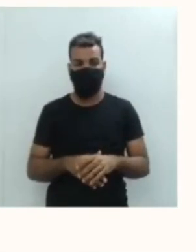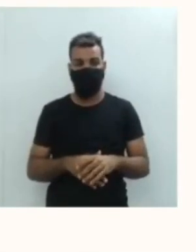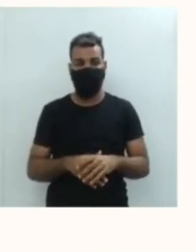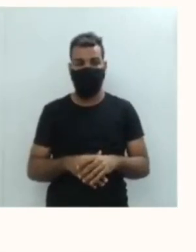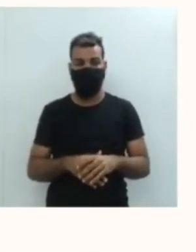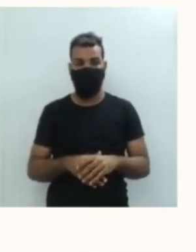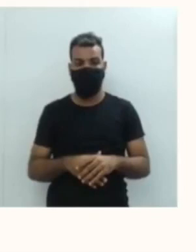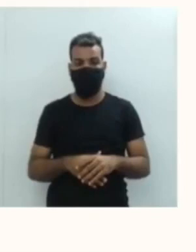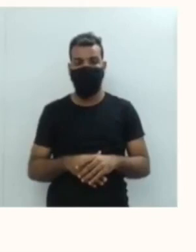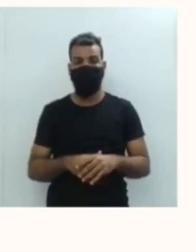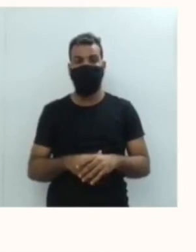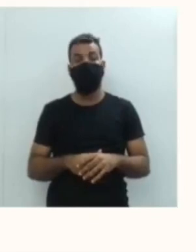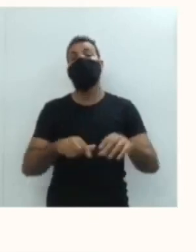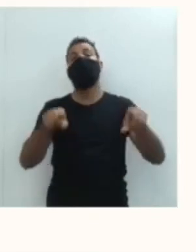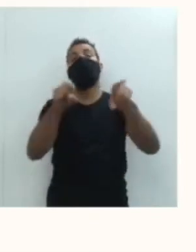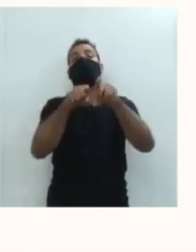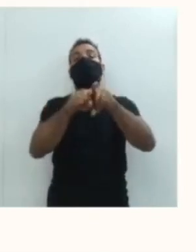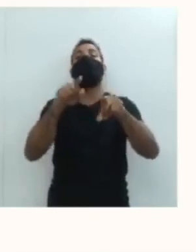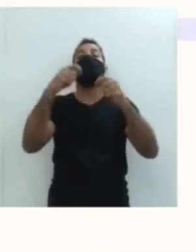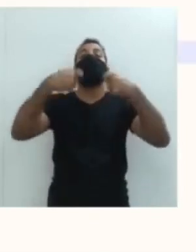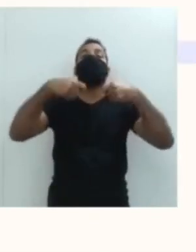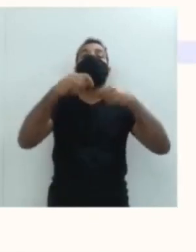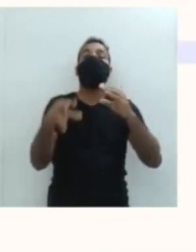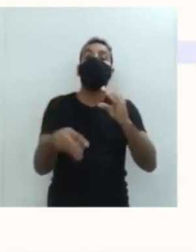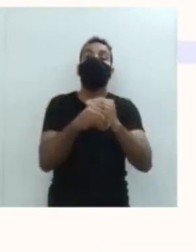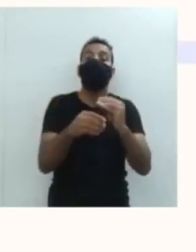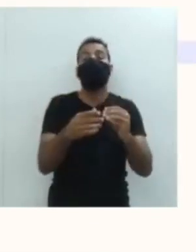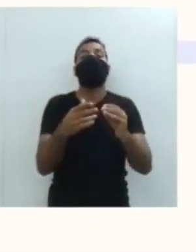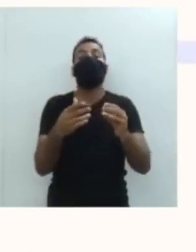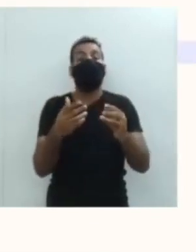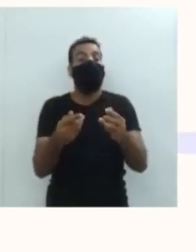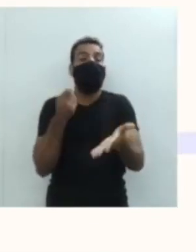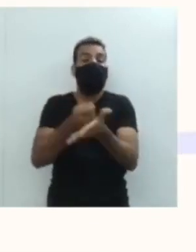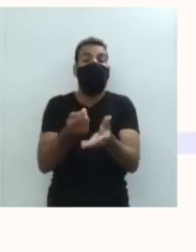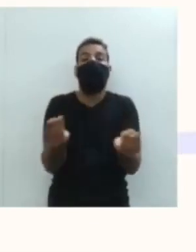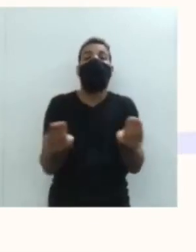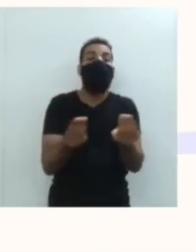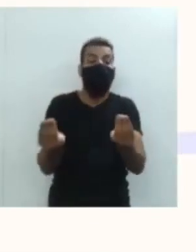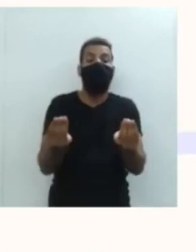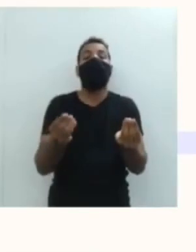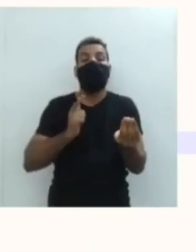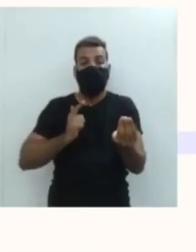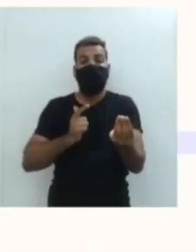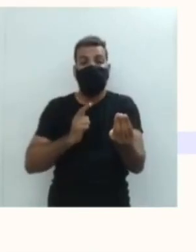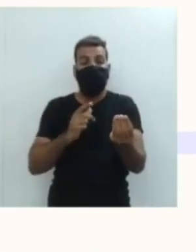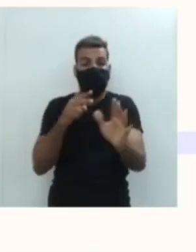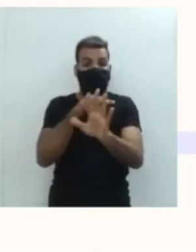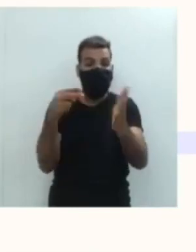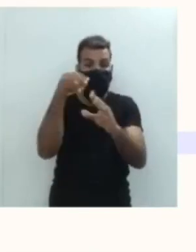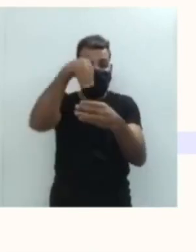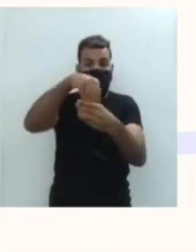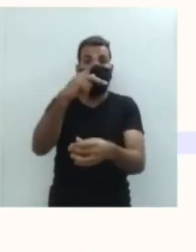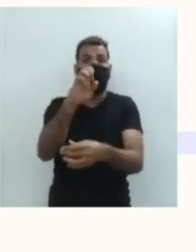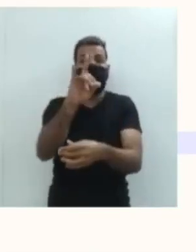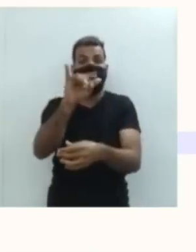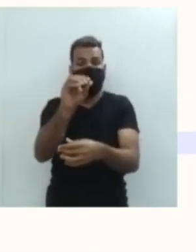visualizar aqui como ela também precisa implementar o método forma de pagamento que está na interface e